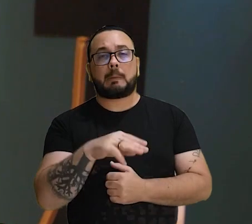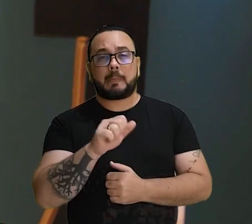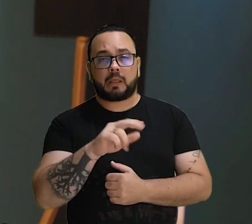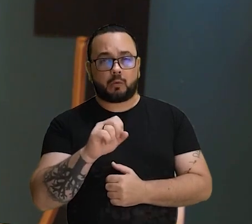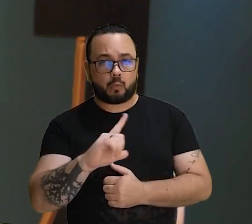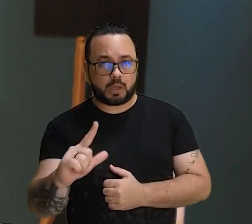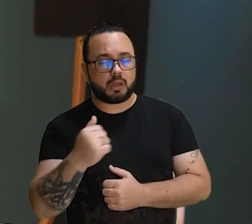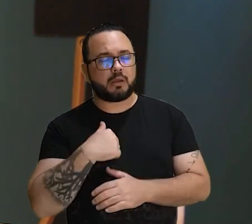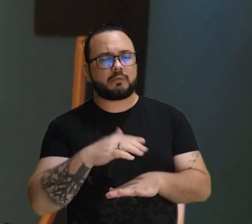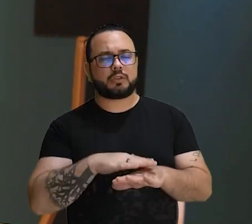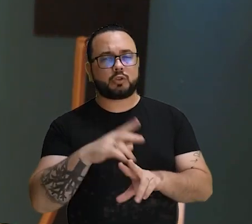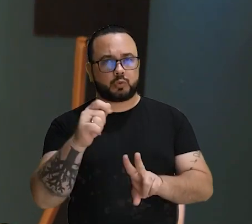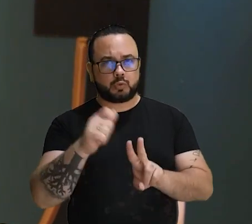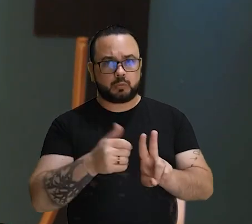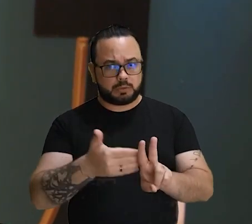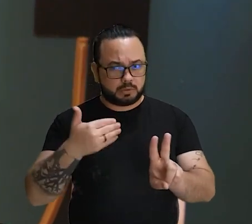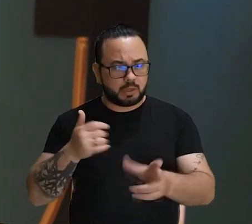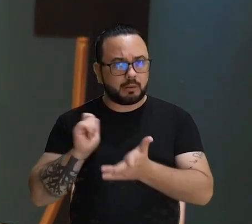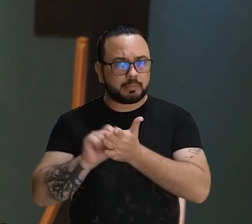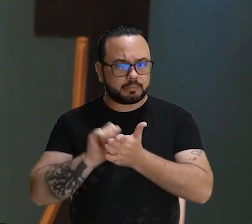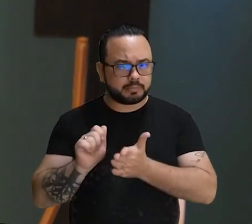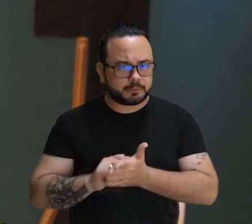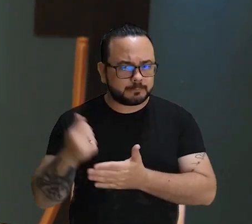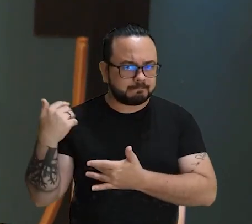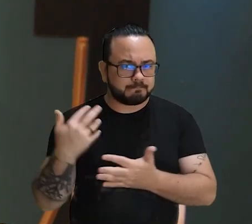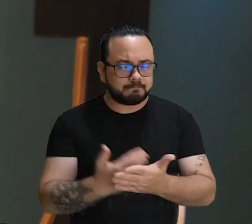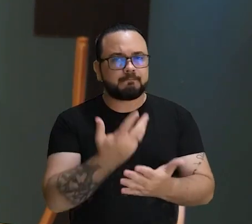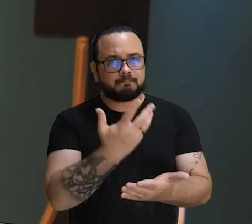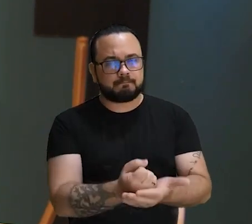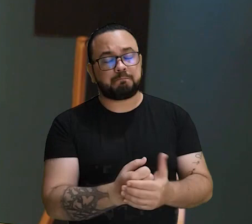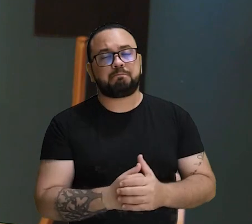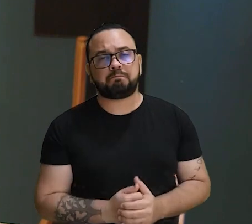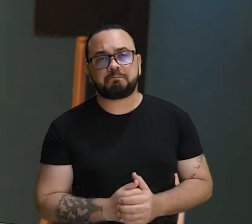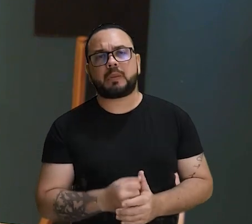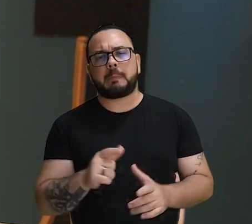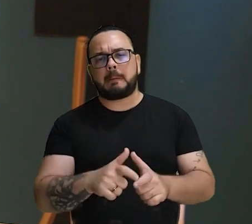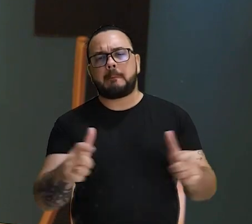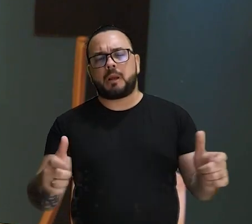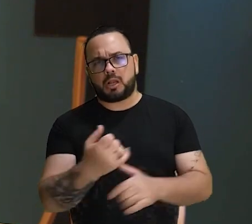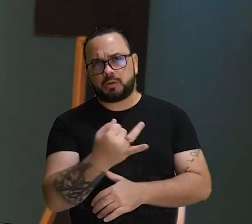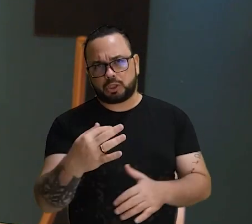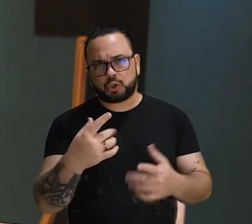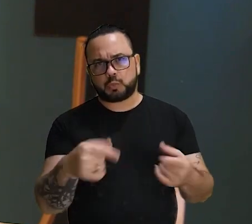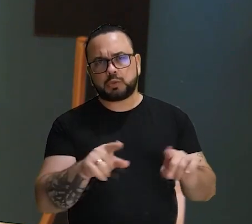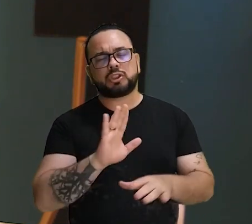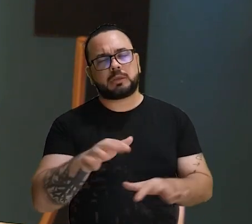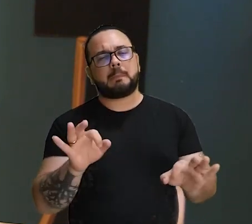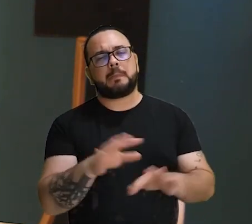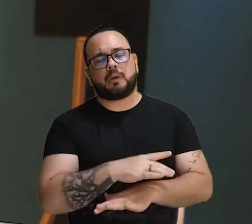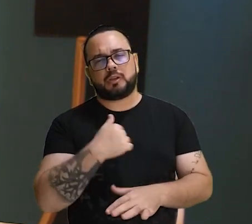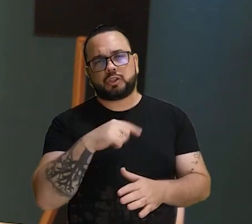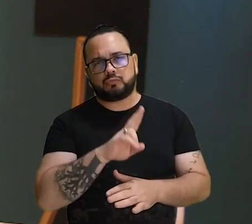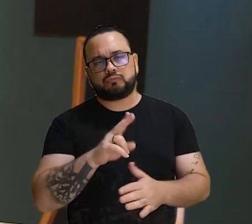Manuel, que foi a música que eu fiz 2 meses antes do disco sair, assim, foi no processo. Entendi. Mas a maioria já andava bastante, e aí foi